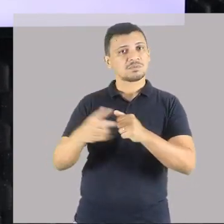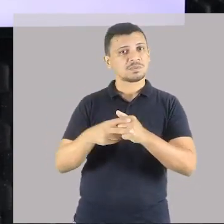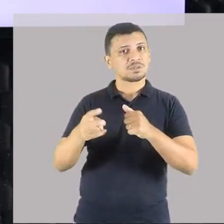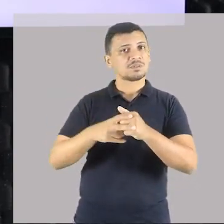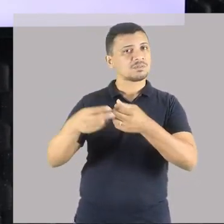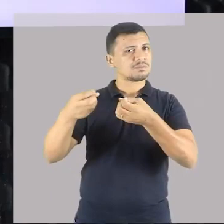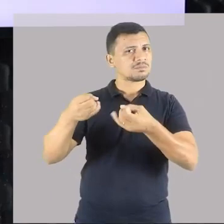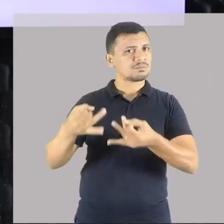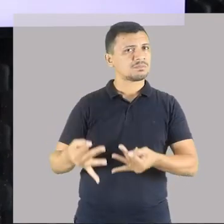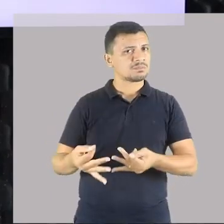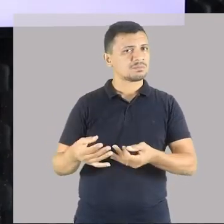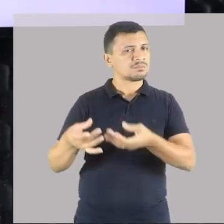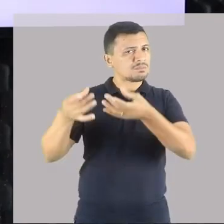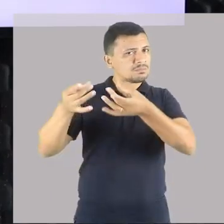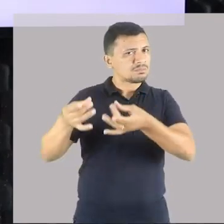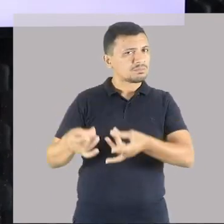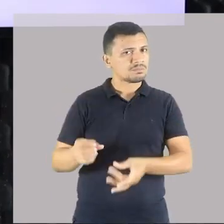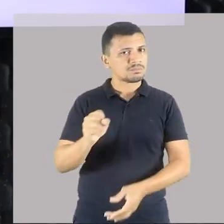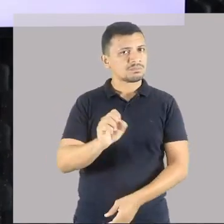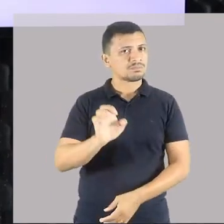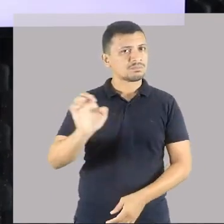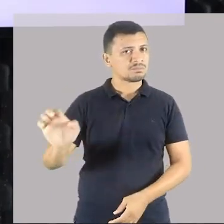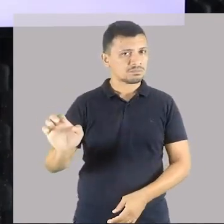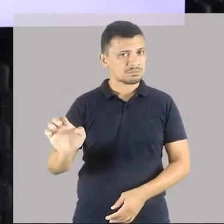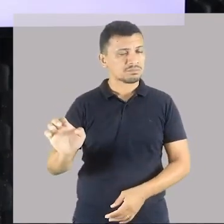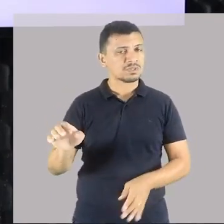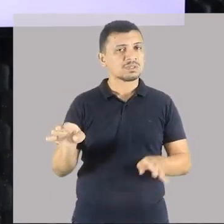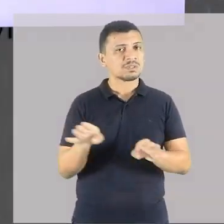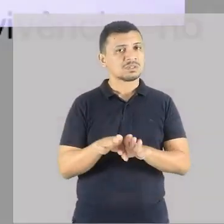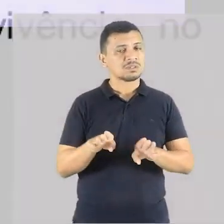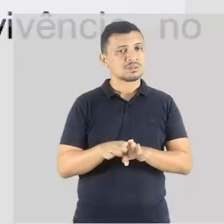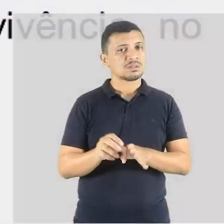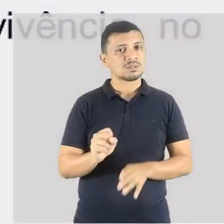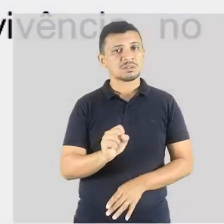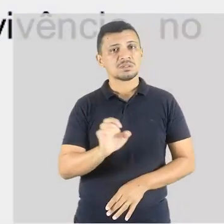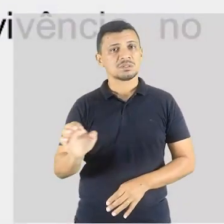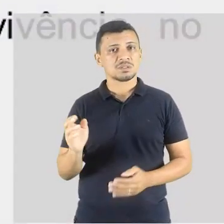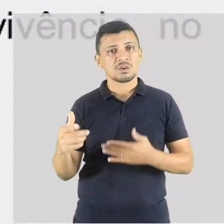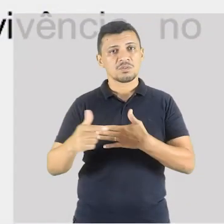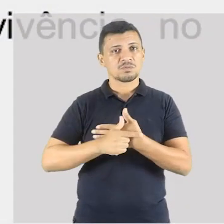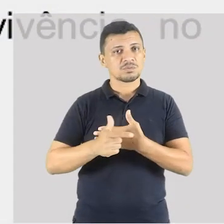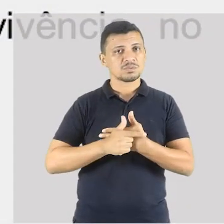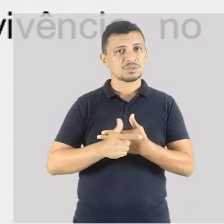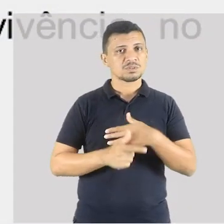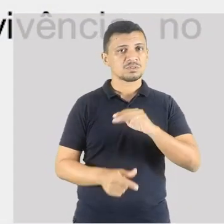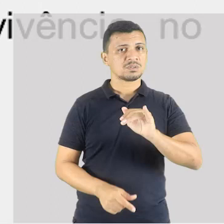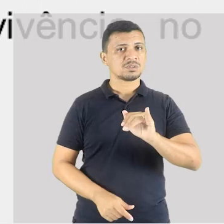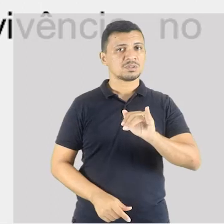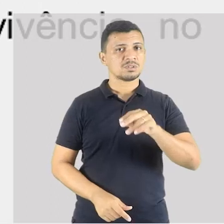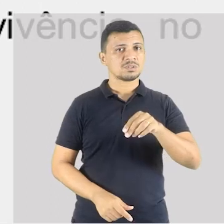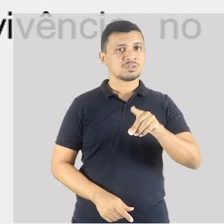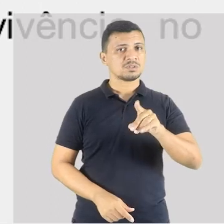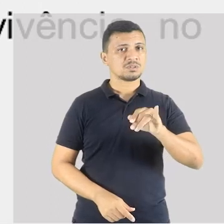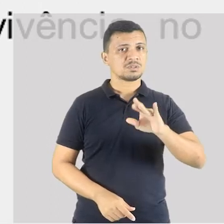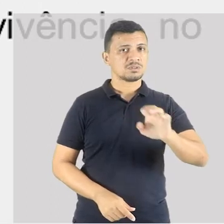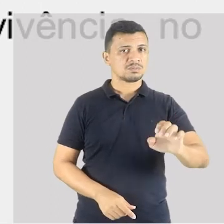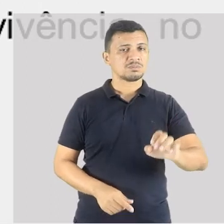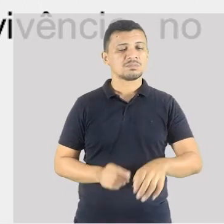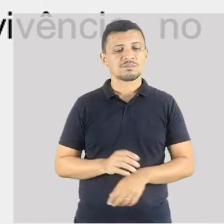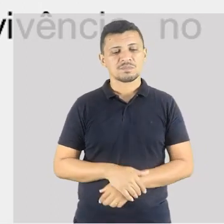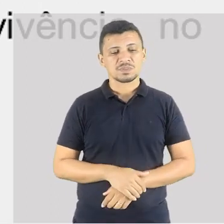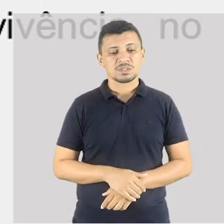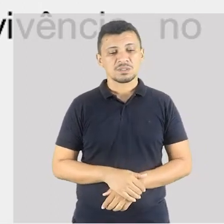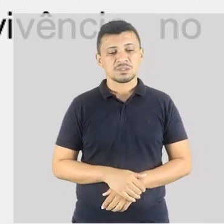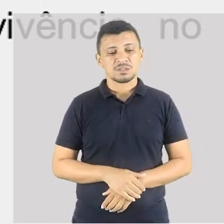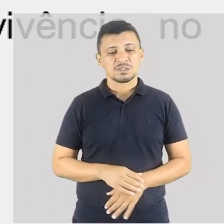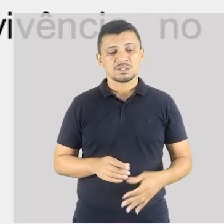para vocês o detalhezinho do si apassivador e o detalhezinho do si com a função de índice. Se não quiser,